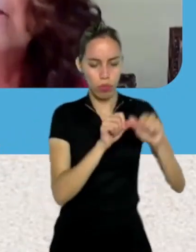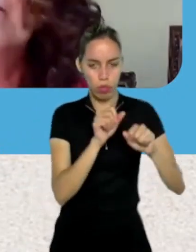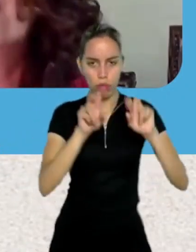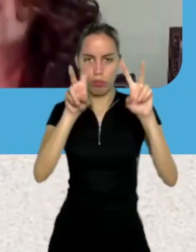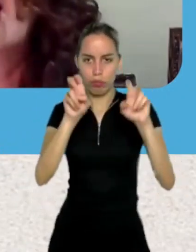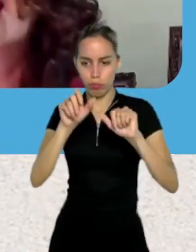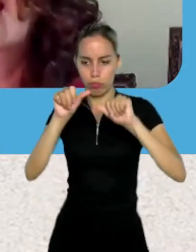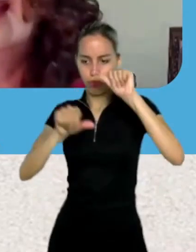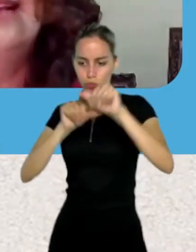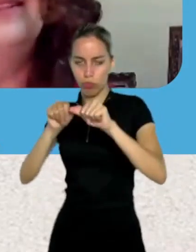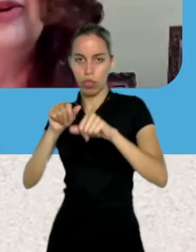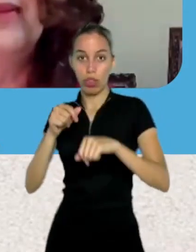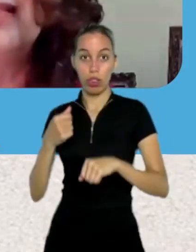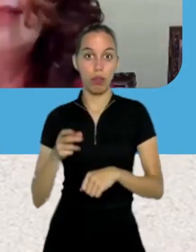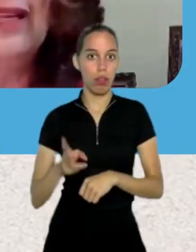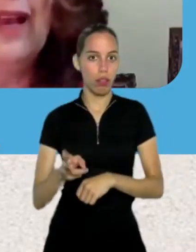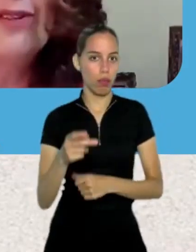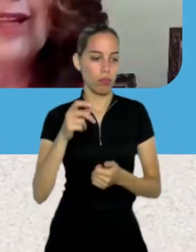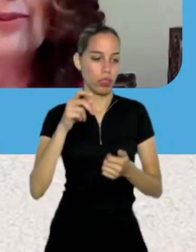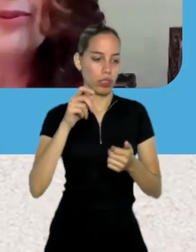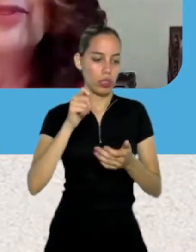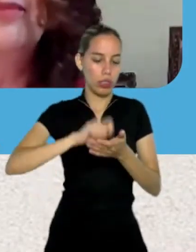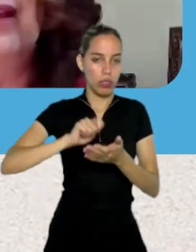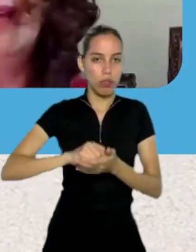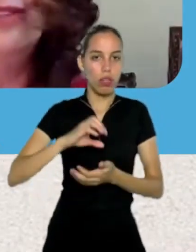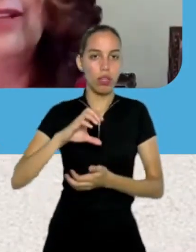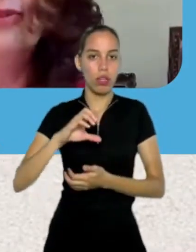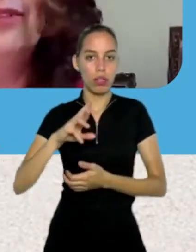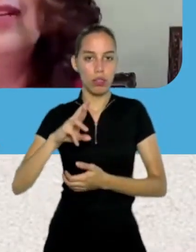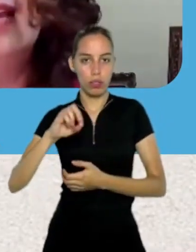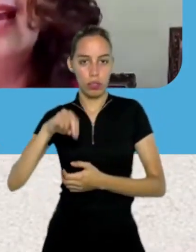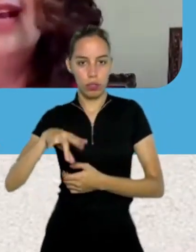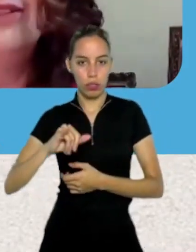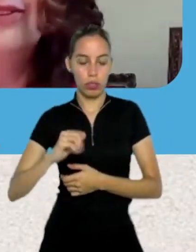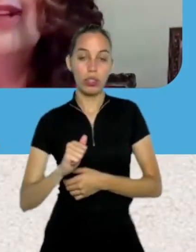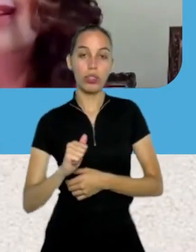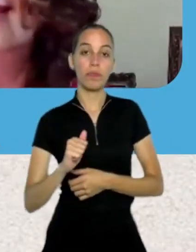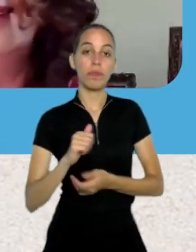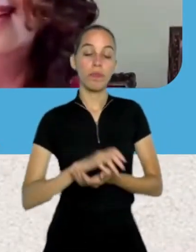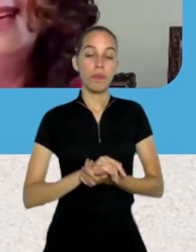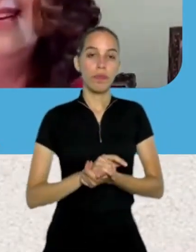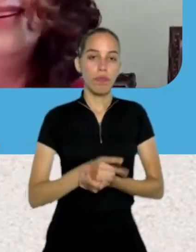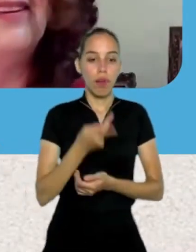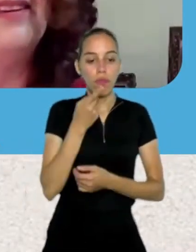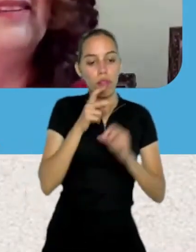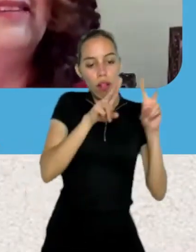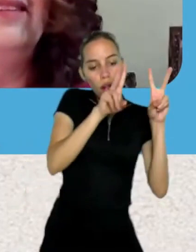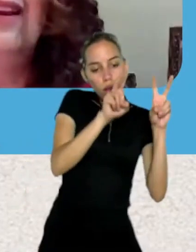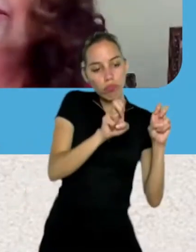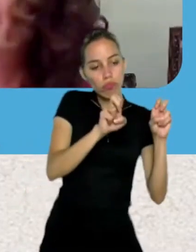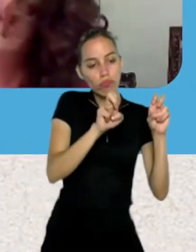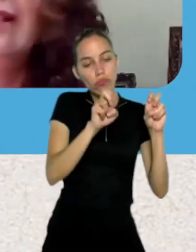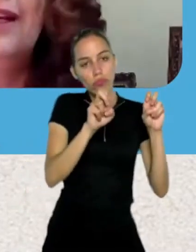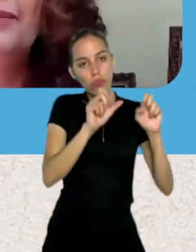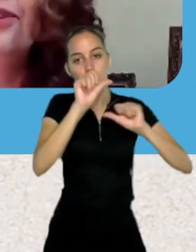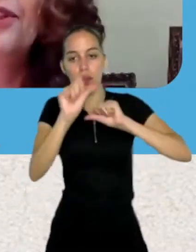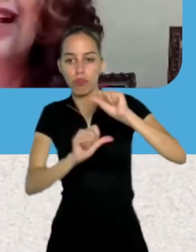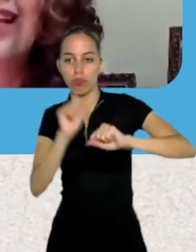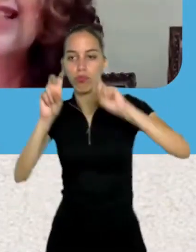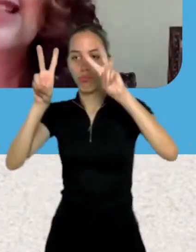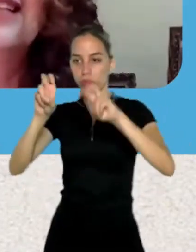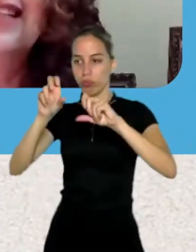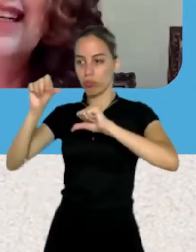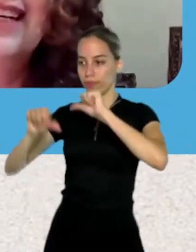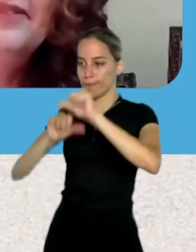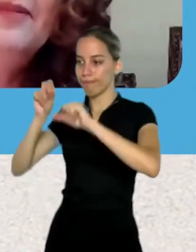ler. Então, eu comecei a variar os assuntos, falar de assuntos variados, né? E aí fui Tipo mandando para os quais,